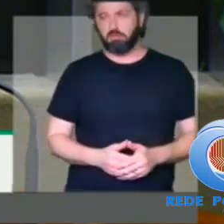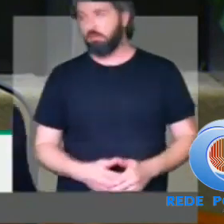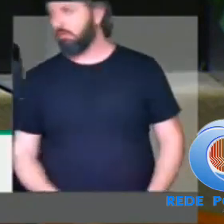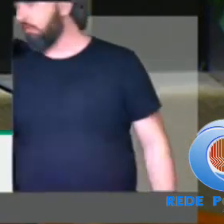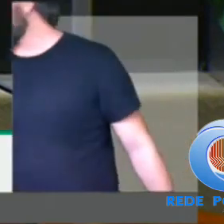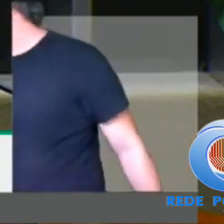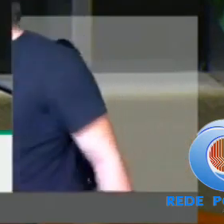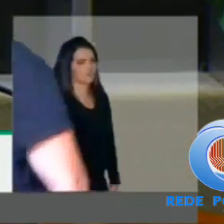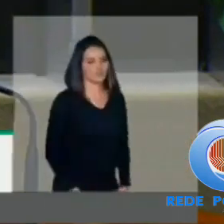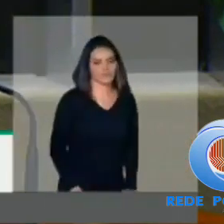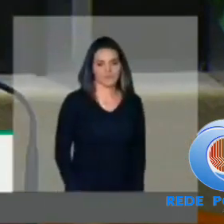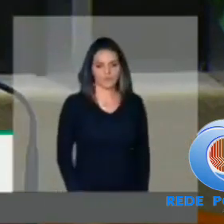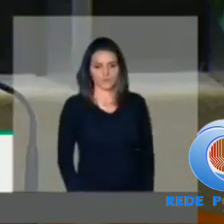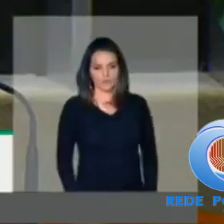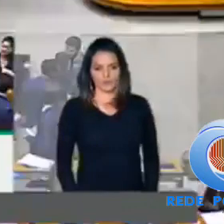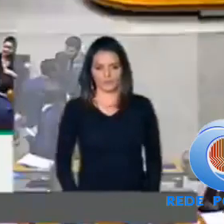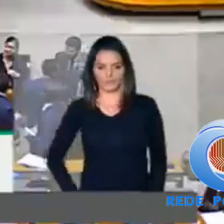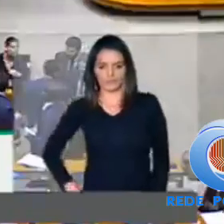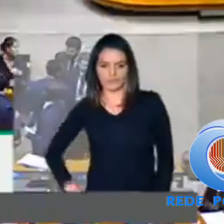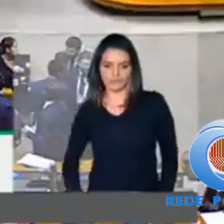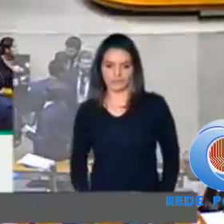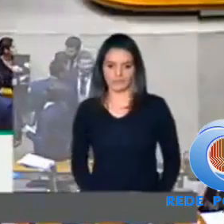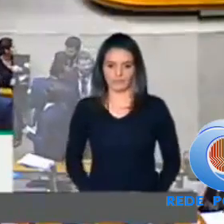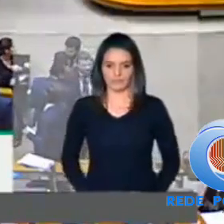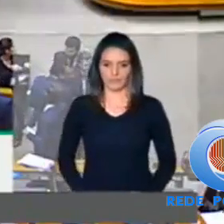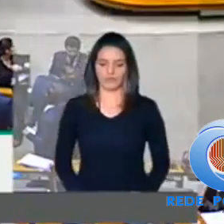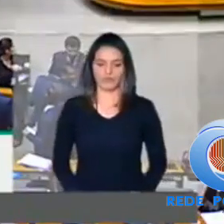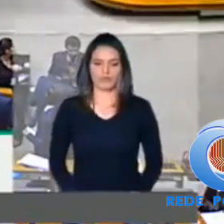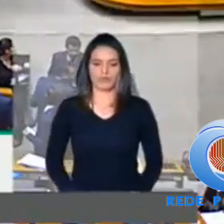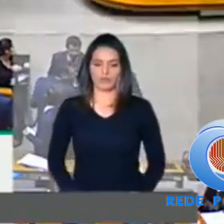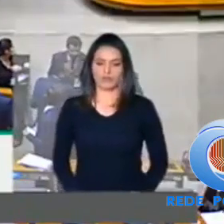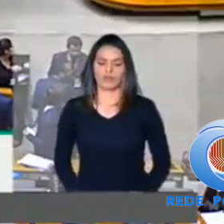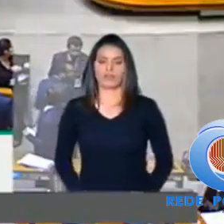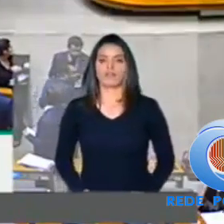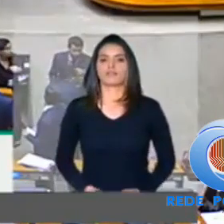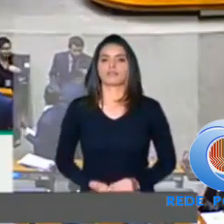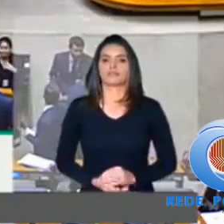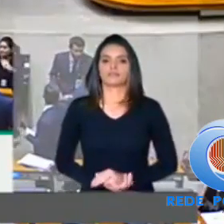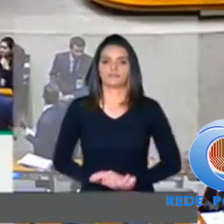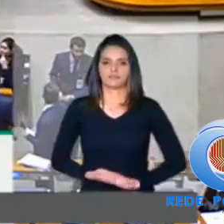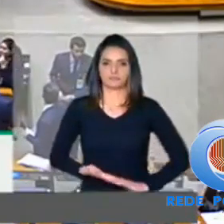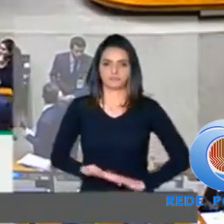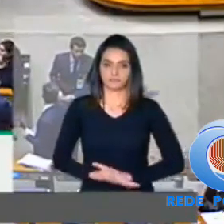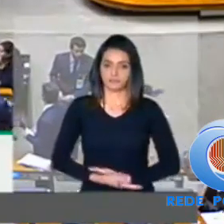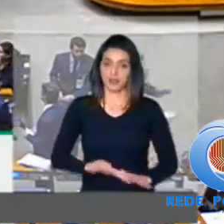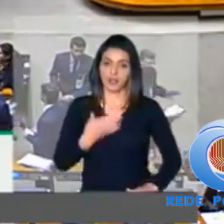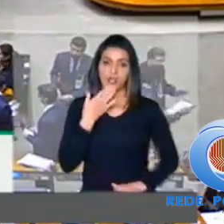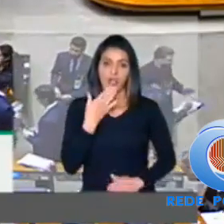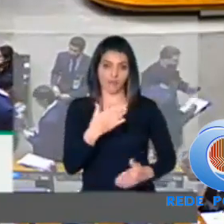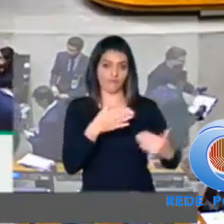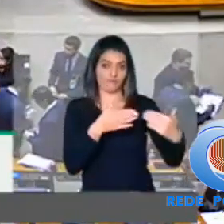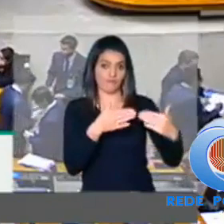obrigada, senhor presidente. Deputado Gilson Marques, a favor da matéria.